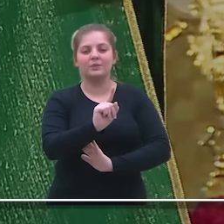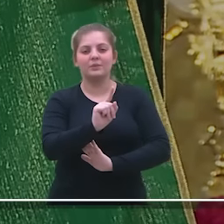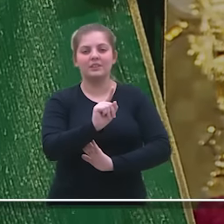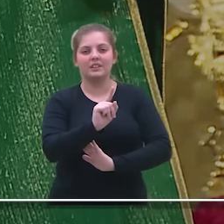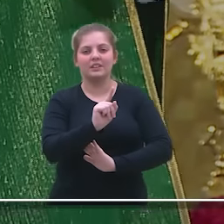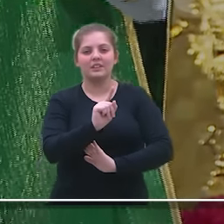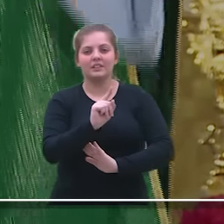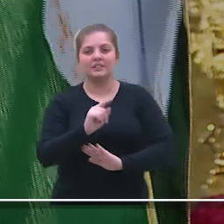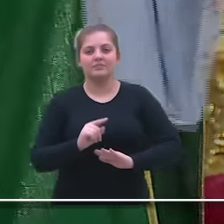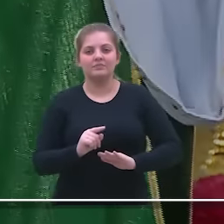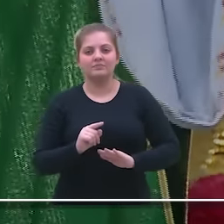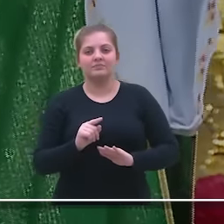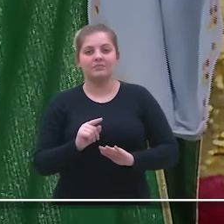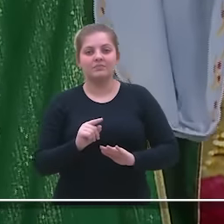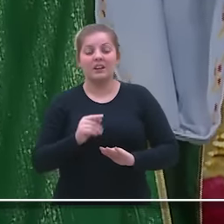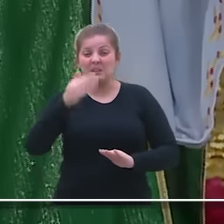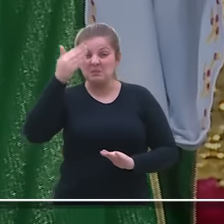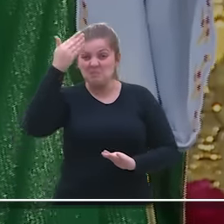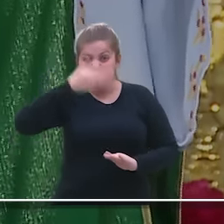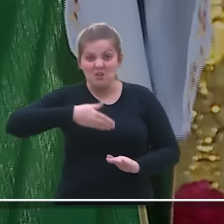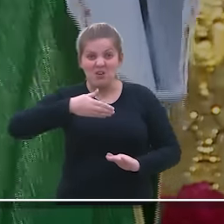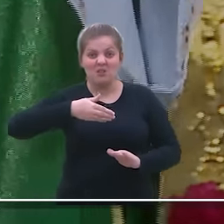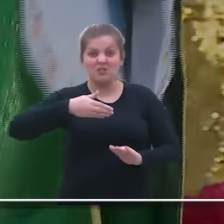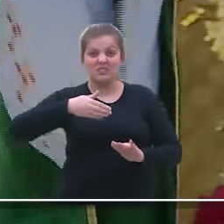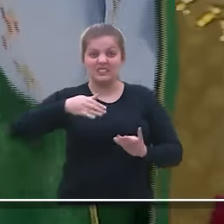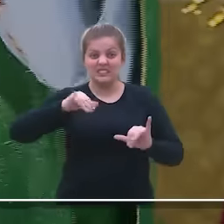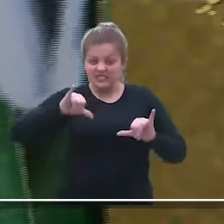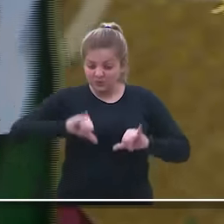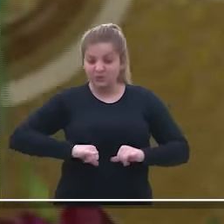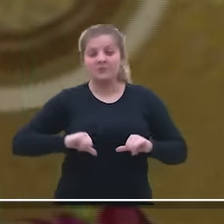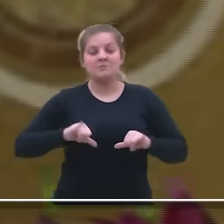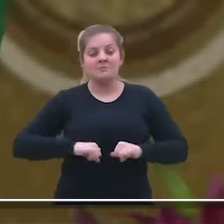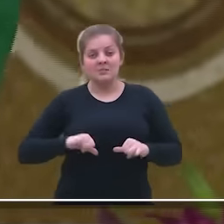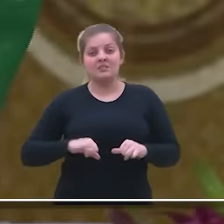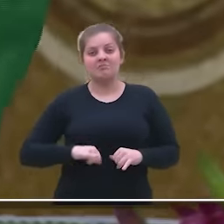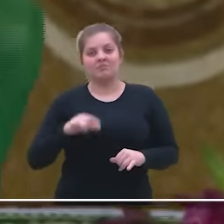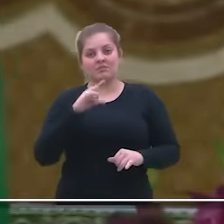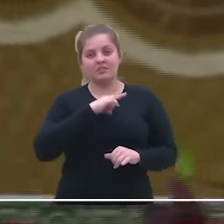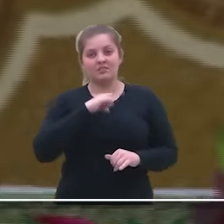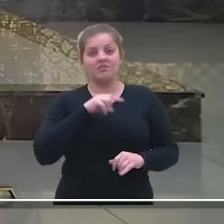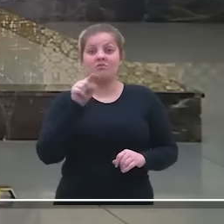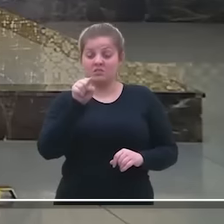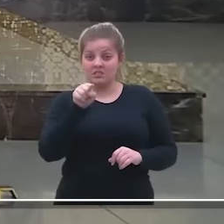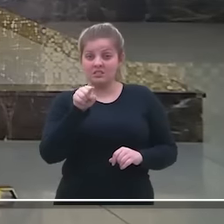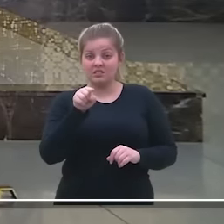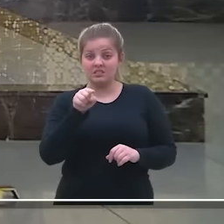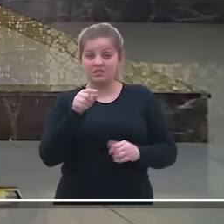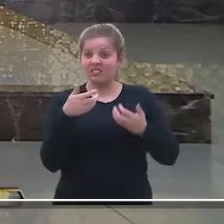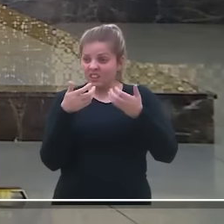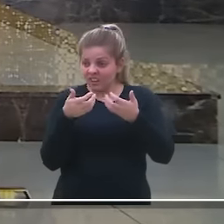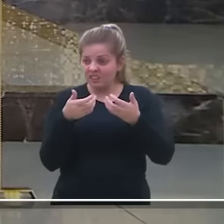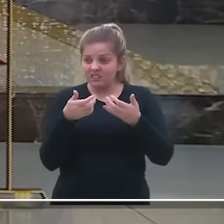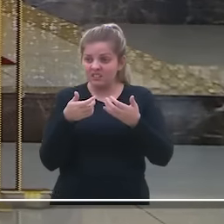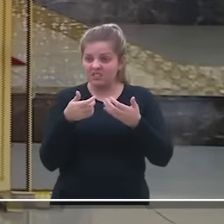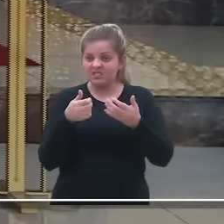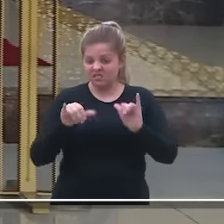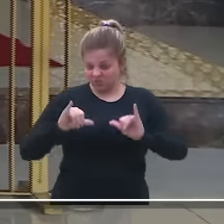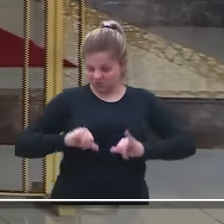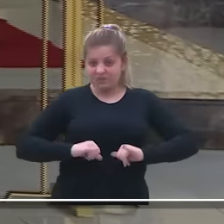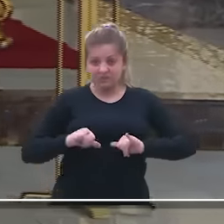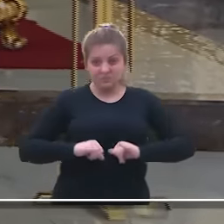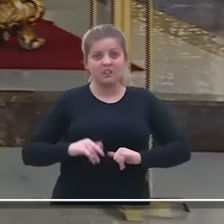Profundas de provação vocês vão Estão dispostos a passar por